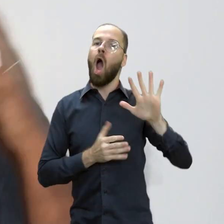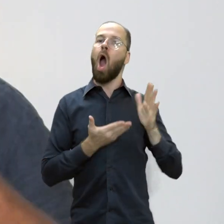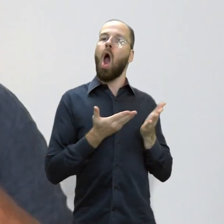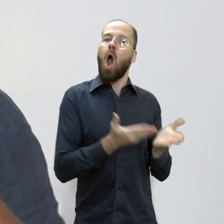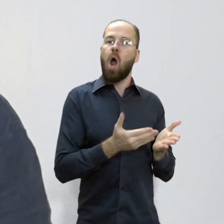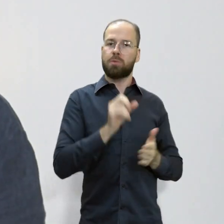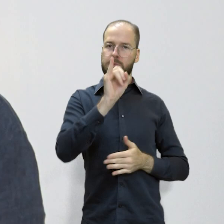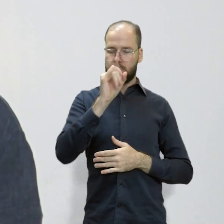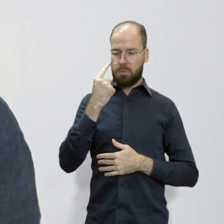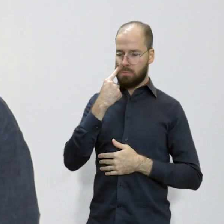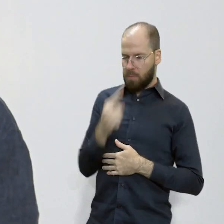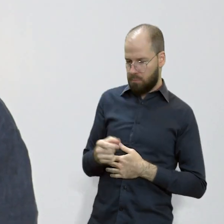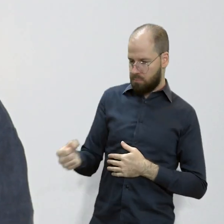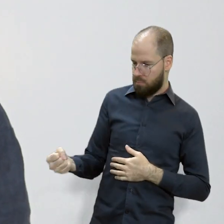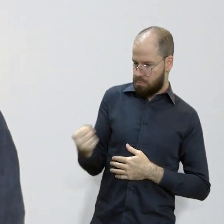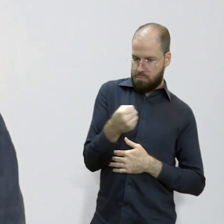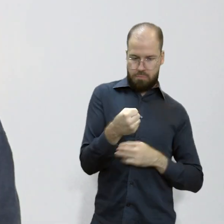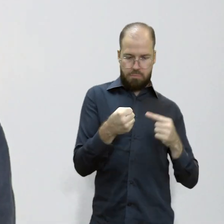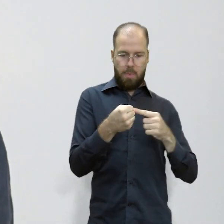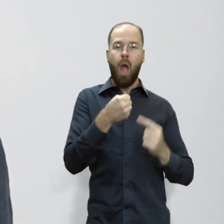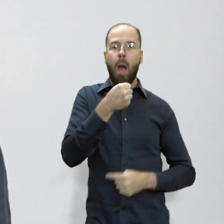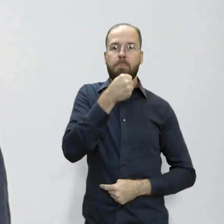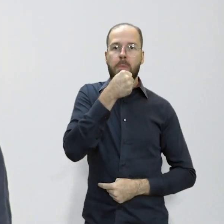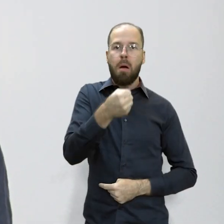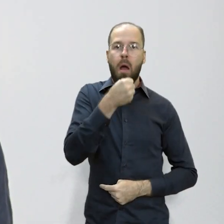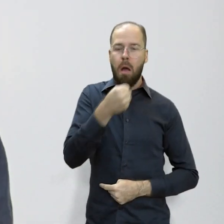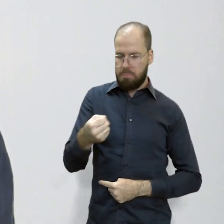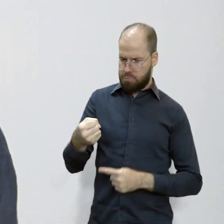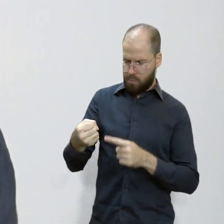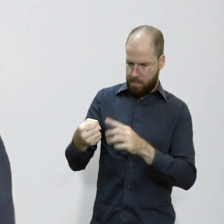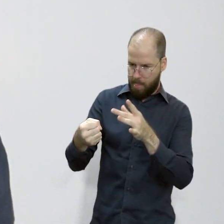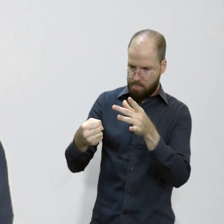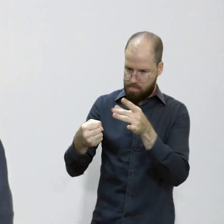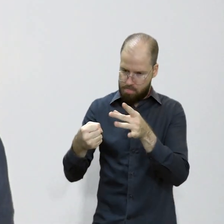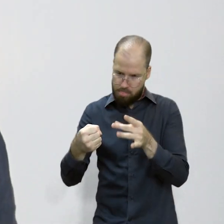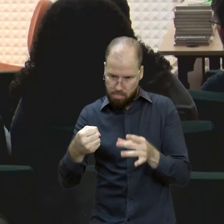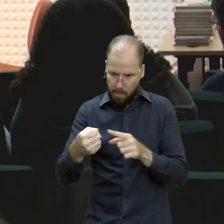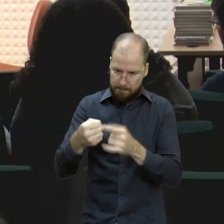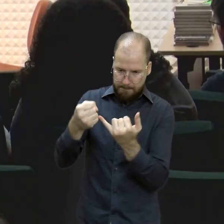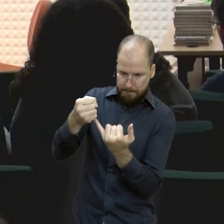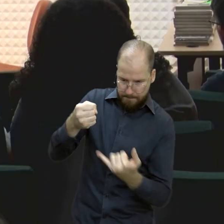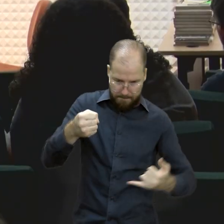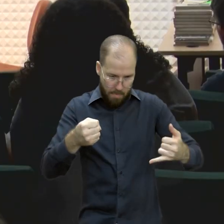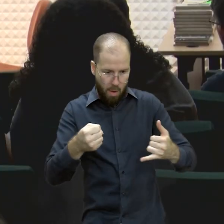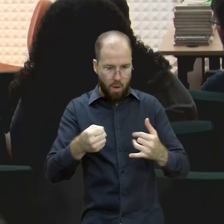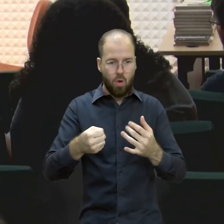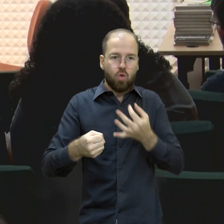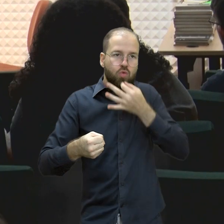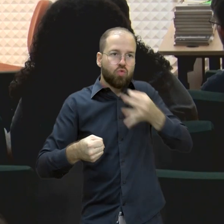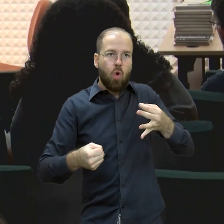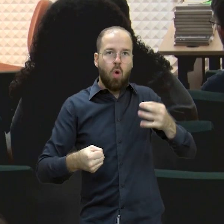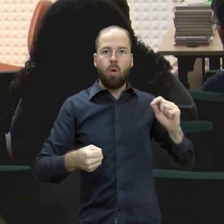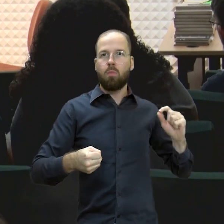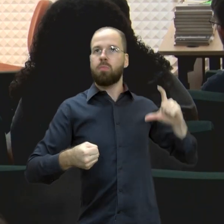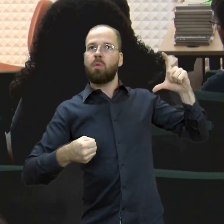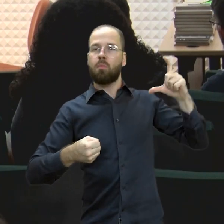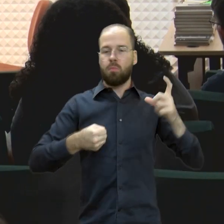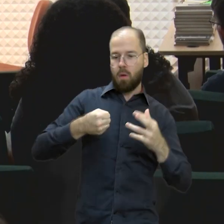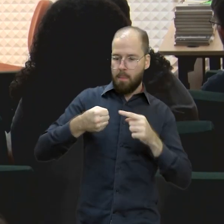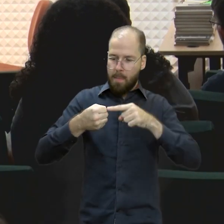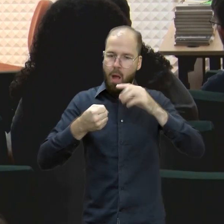simplesmente olhasse para esse microfone a partir das suas propriedades físicas, químico-físicas, sabe? Com isso, ele está literalmente acentuando o fato que os